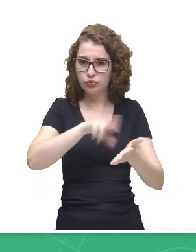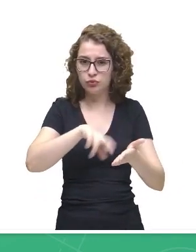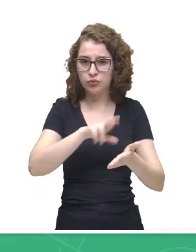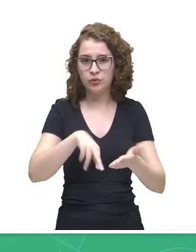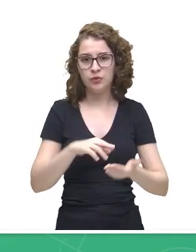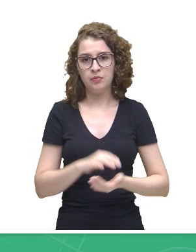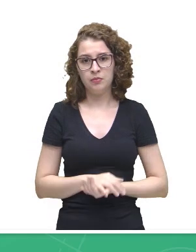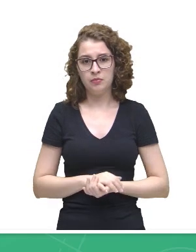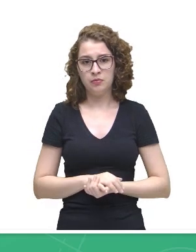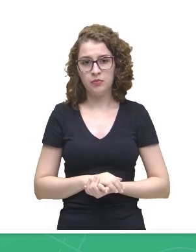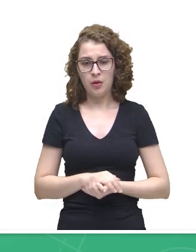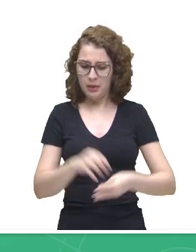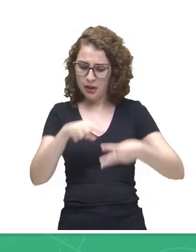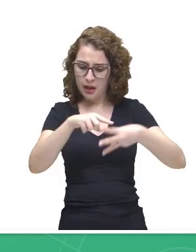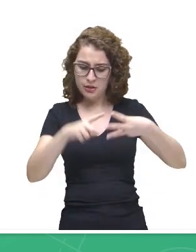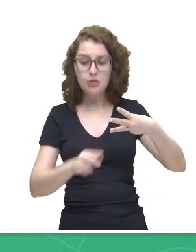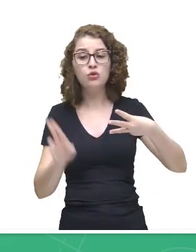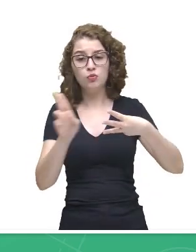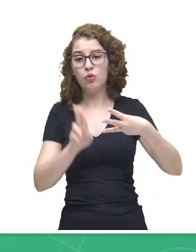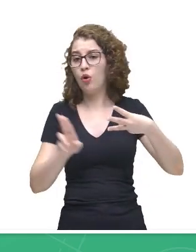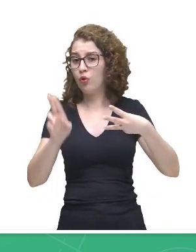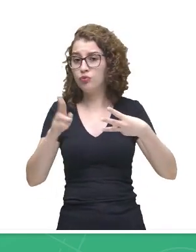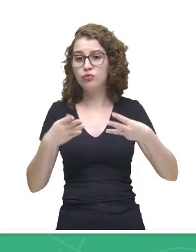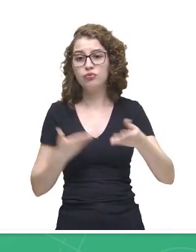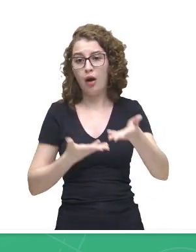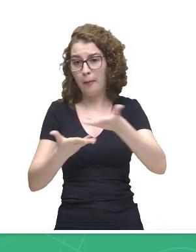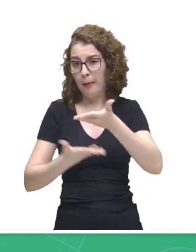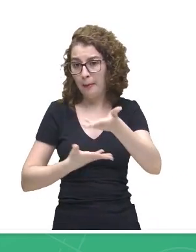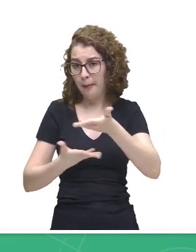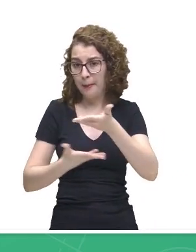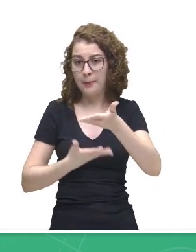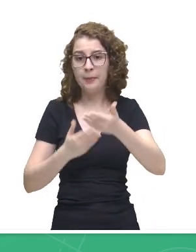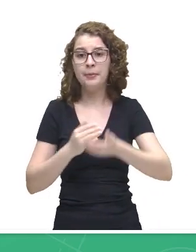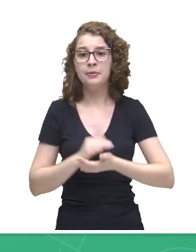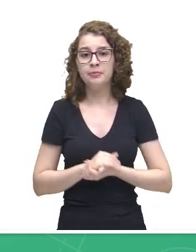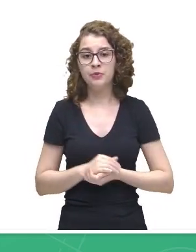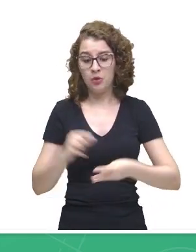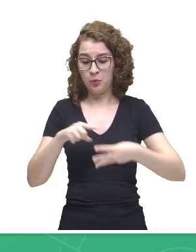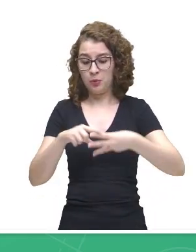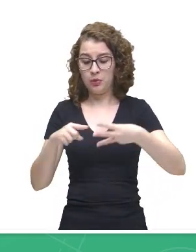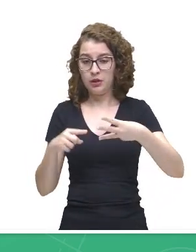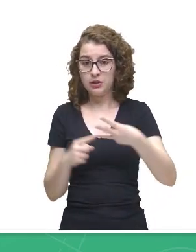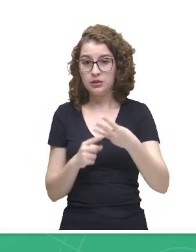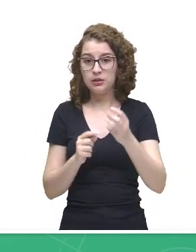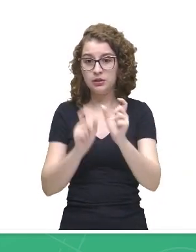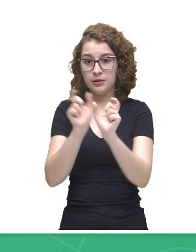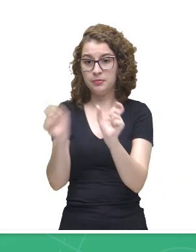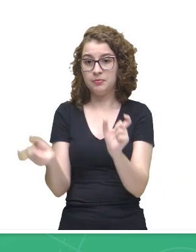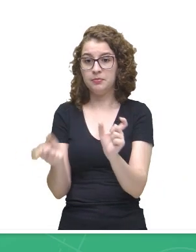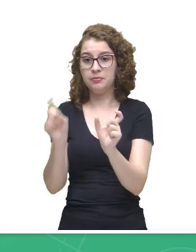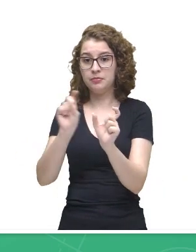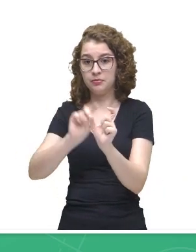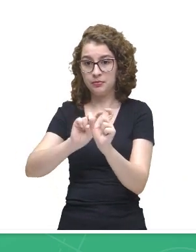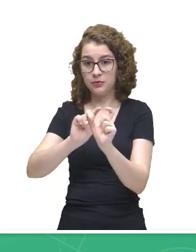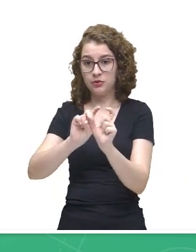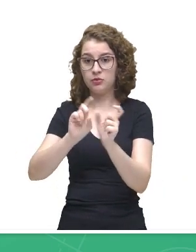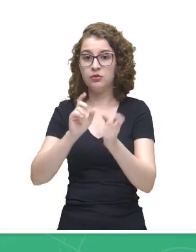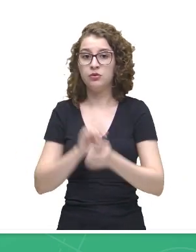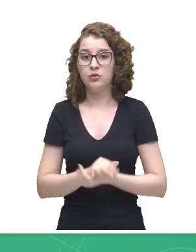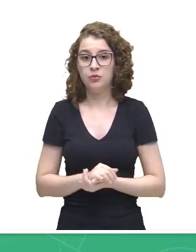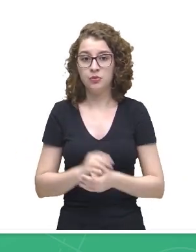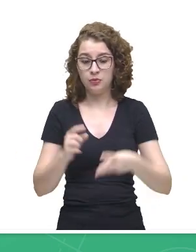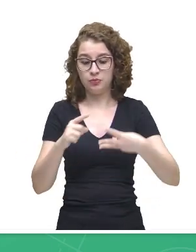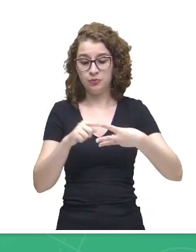delas? Posso, não tem problema nenhum, porque elas são sinônimos. Eu disse que o but é mais,